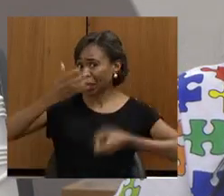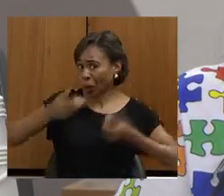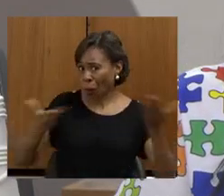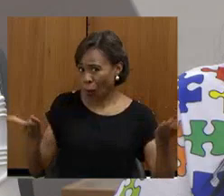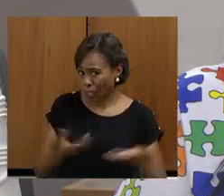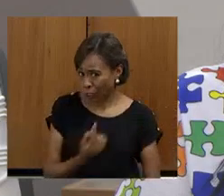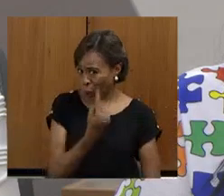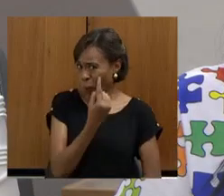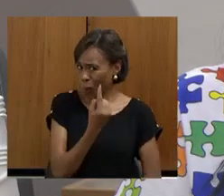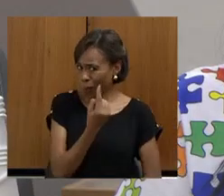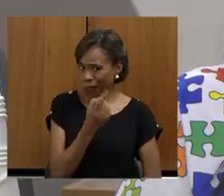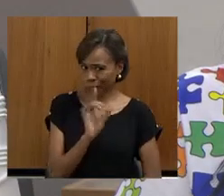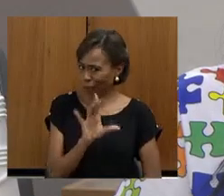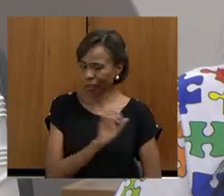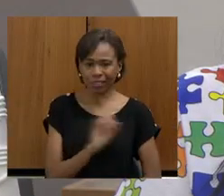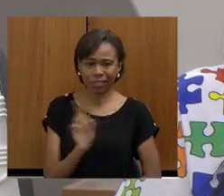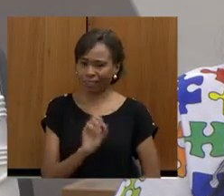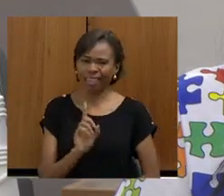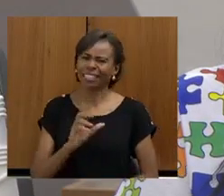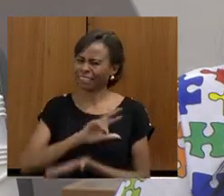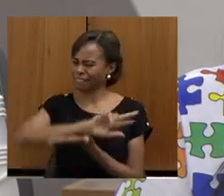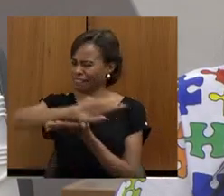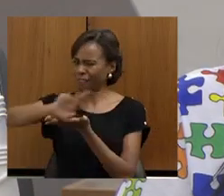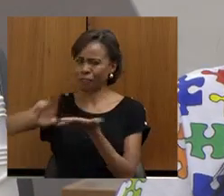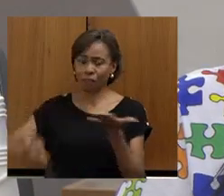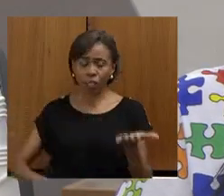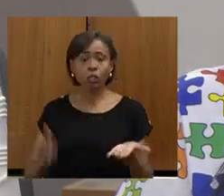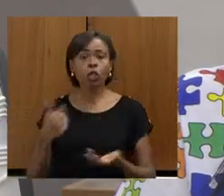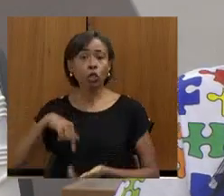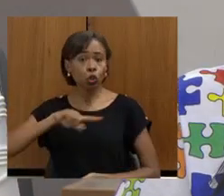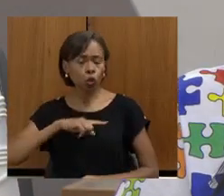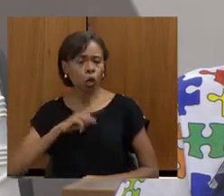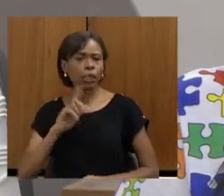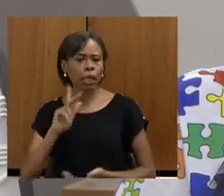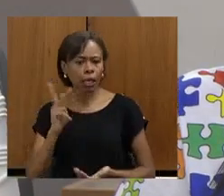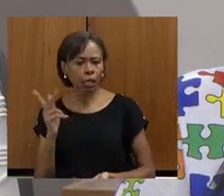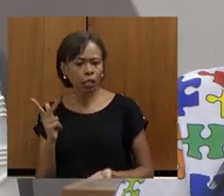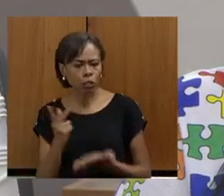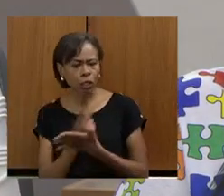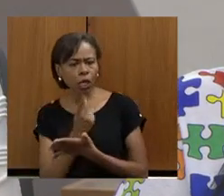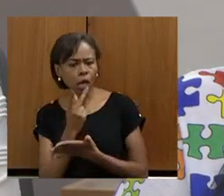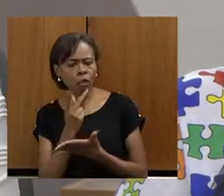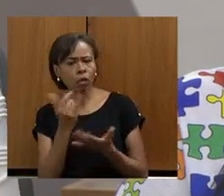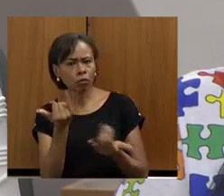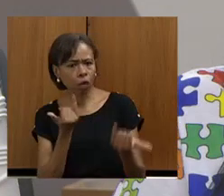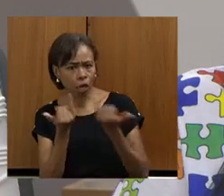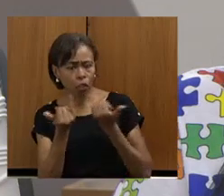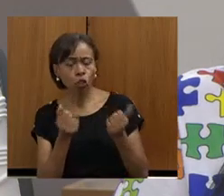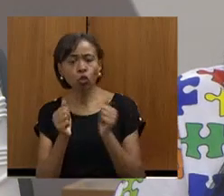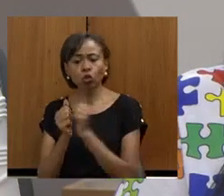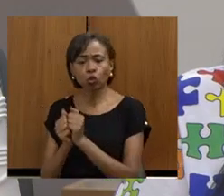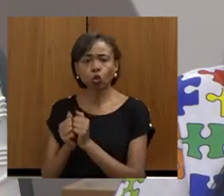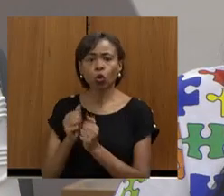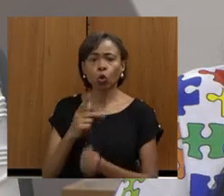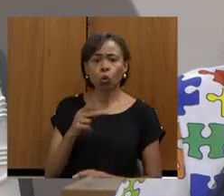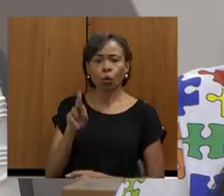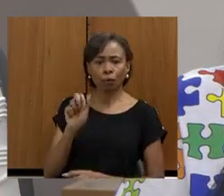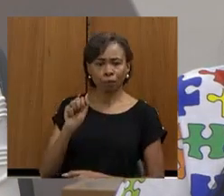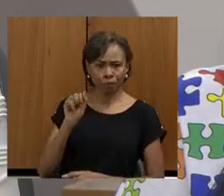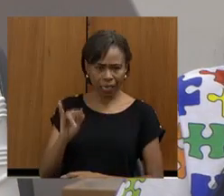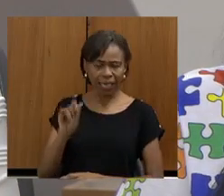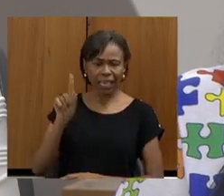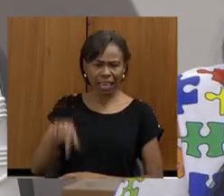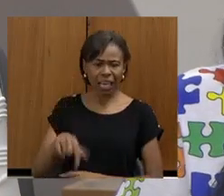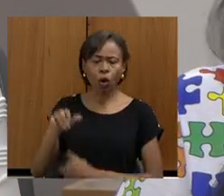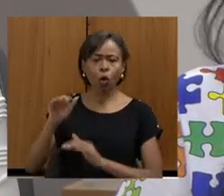uma regra. Quando nós soubemos do ocorrido, nós do Lapei, junto com o Praia, que é o Programa de Atenção Interdisciplinar